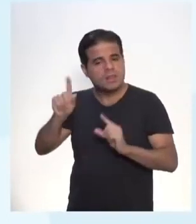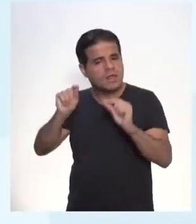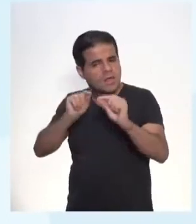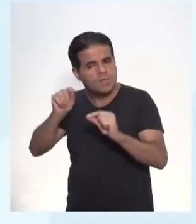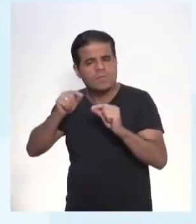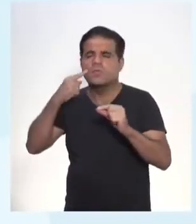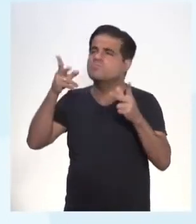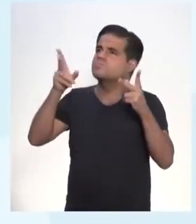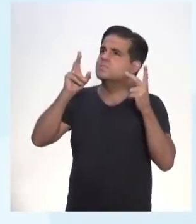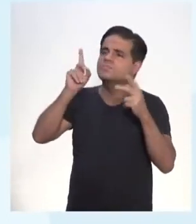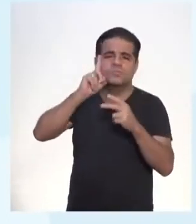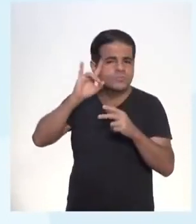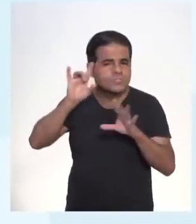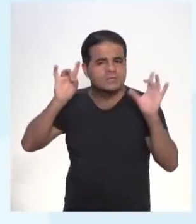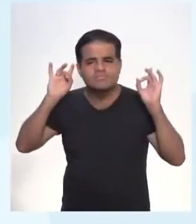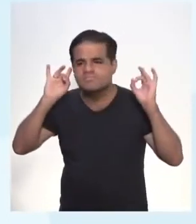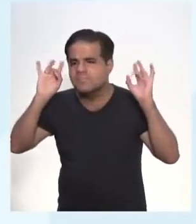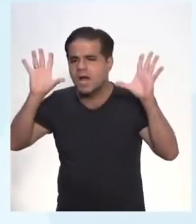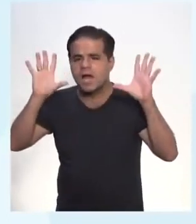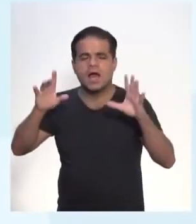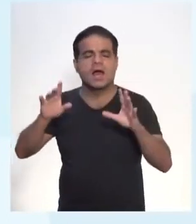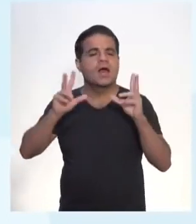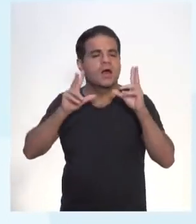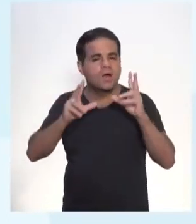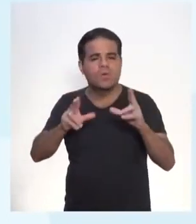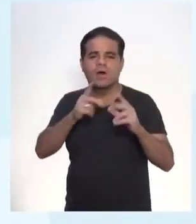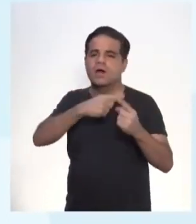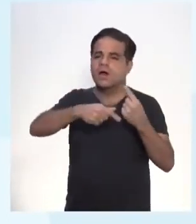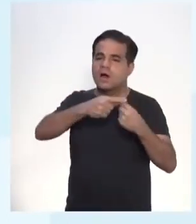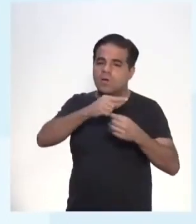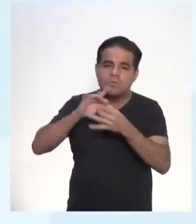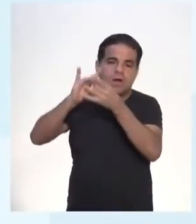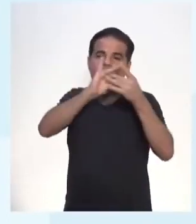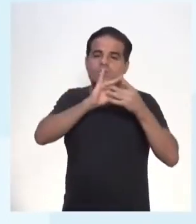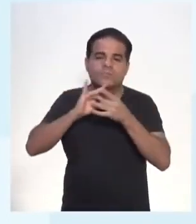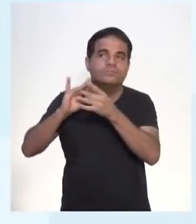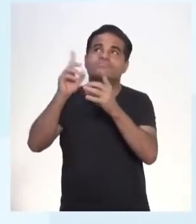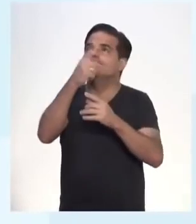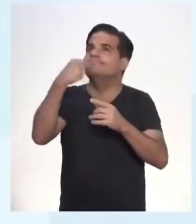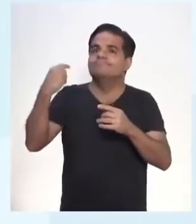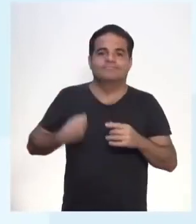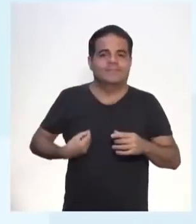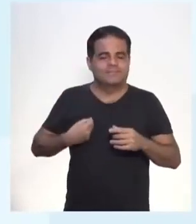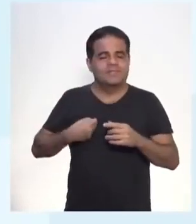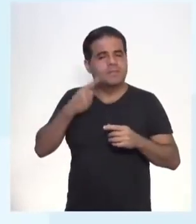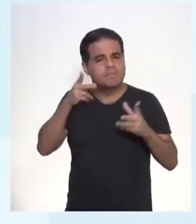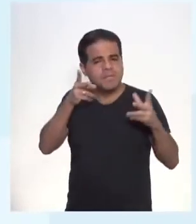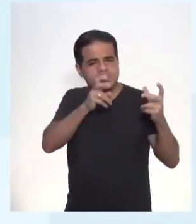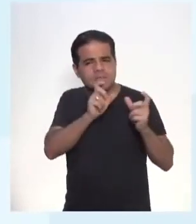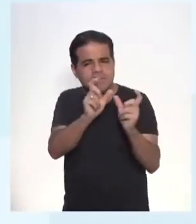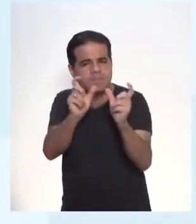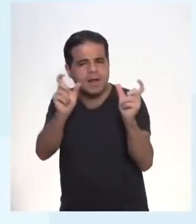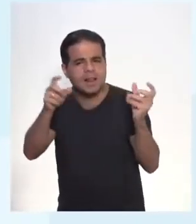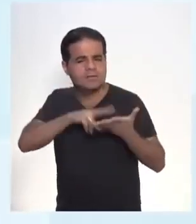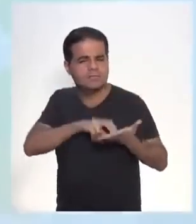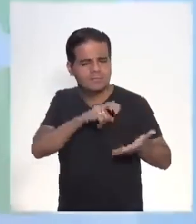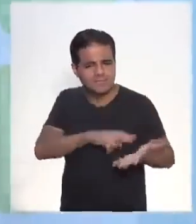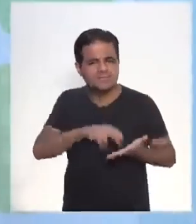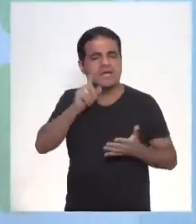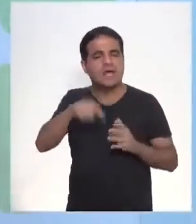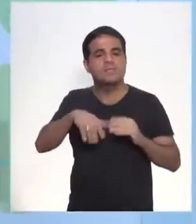percebi que o dia seria tão extraordinário quanto à harmonia da vida. Perceba que a escolha vocabular aí já é um pouco